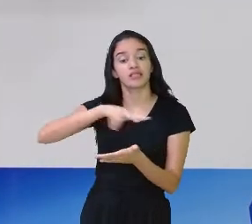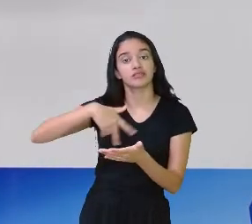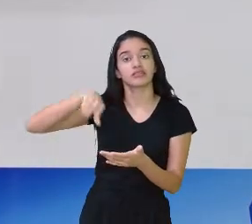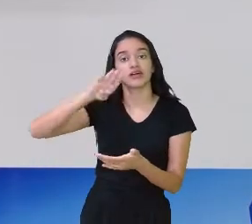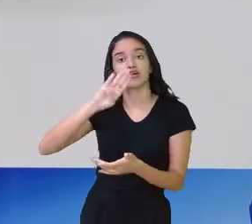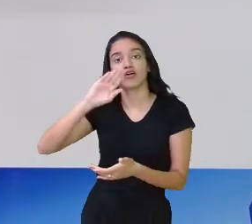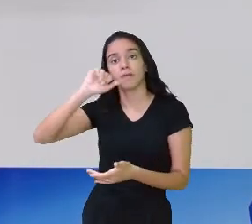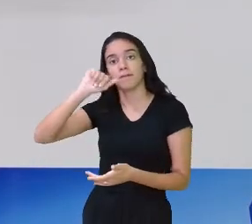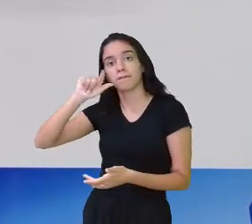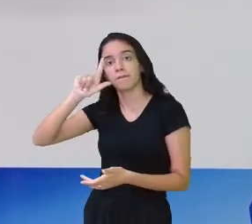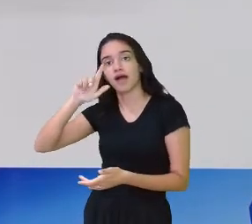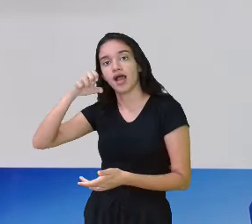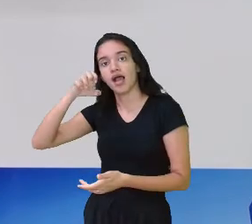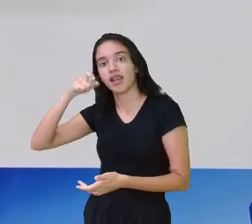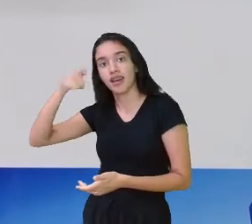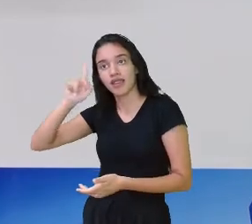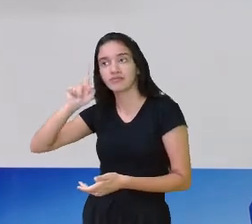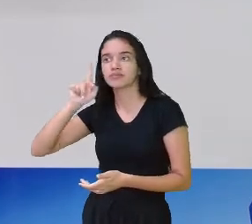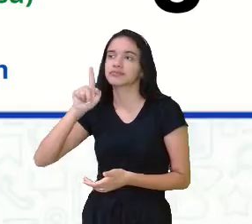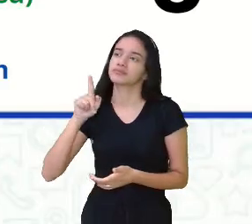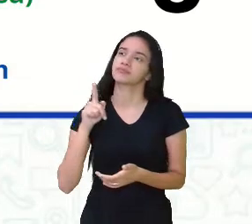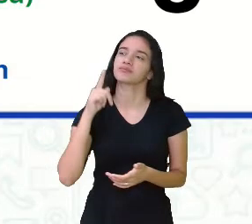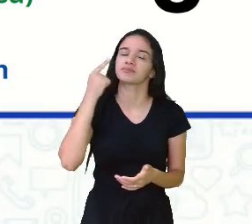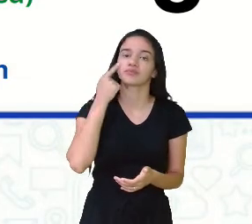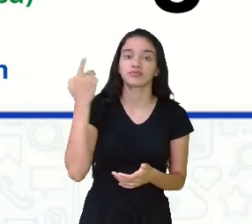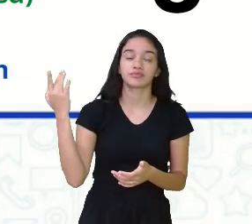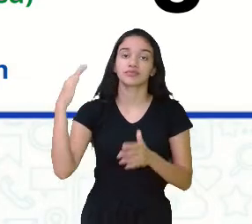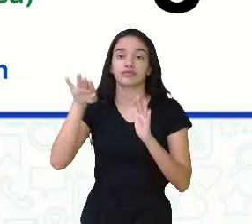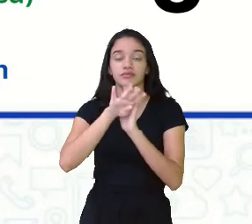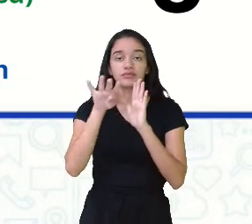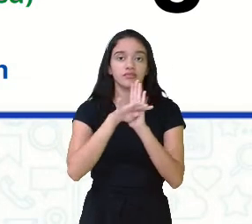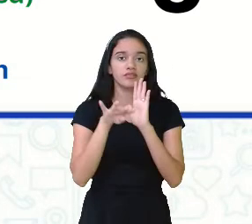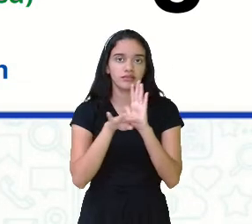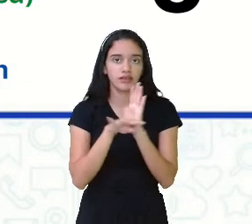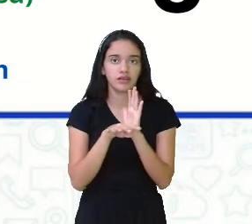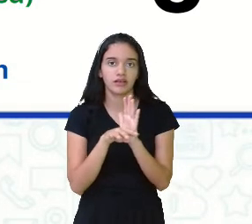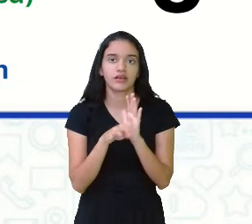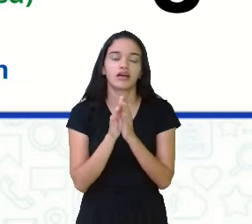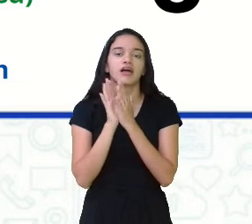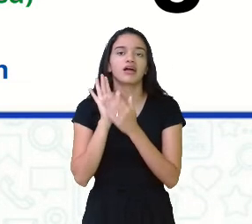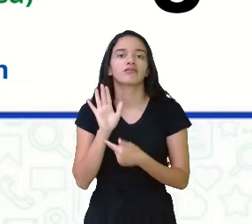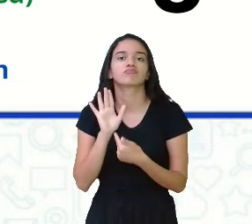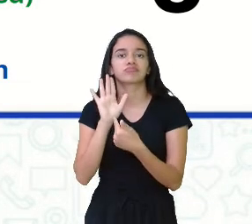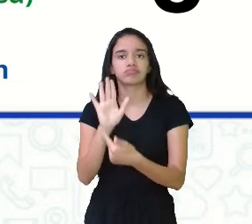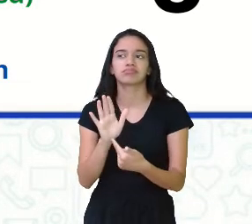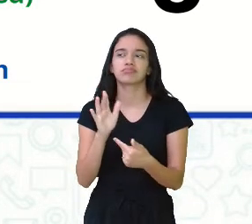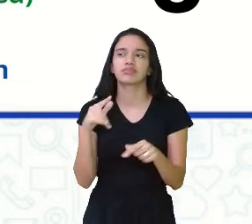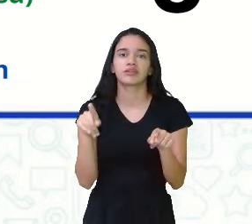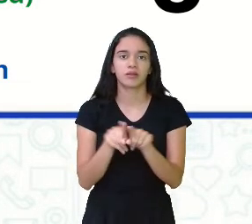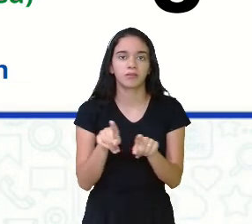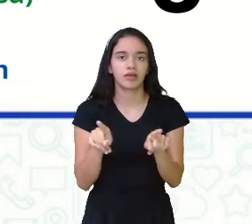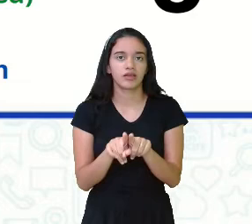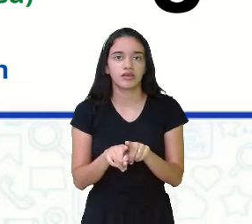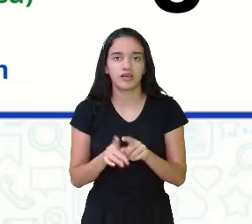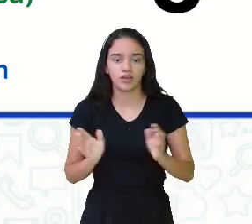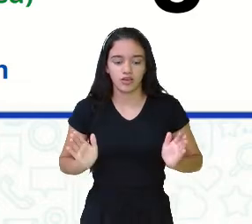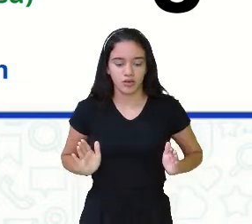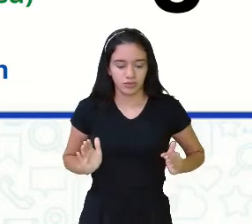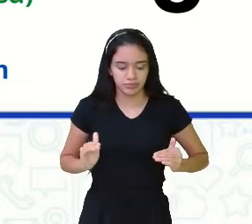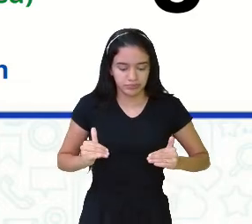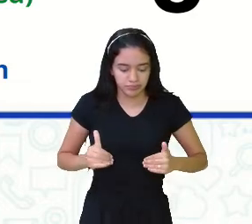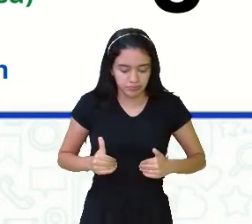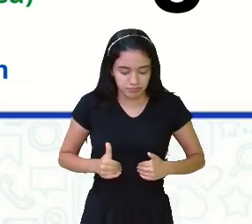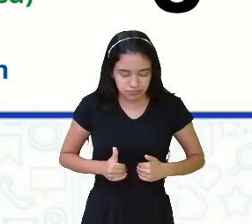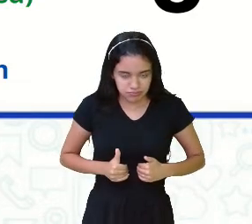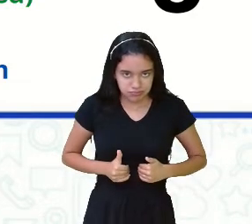levantar maromba na academia. Com certeza. Né? Outros aí, né, que eu ainda trouxe, contrair, encurtar, que é o que eles fizeram ali,